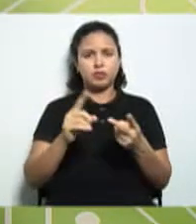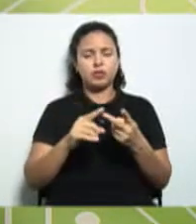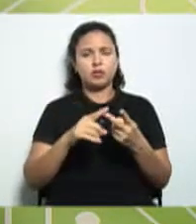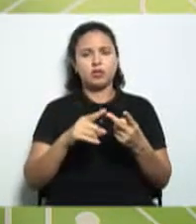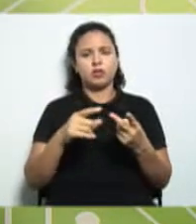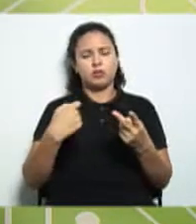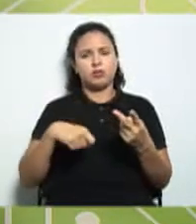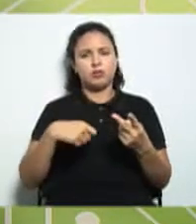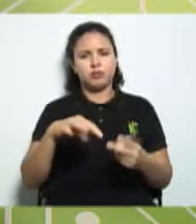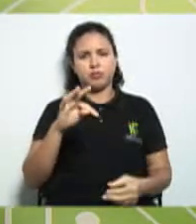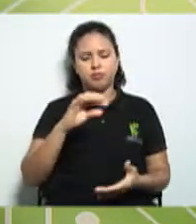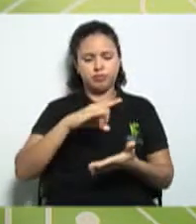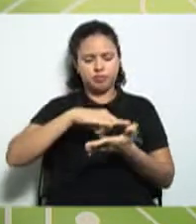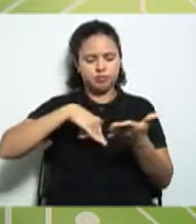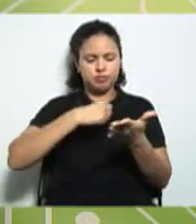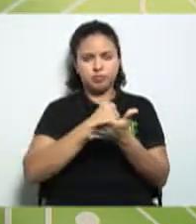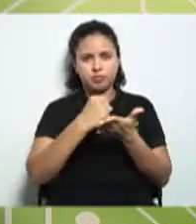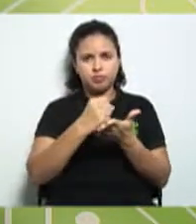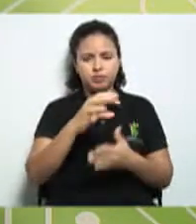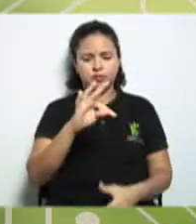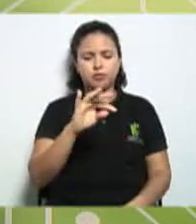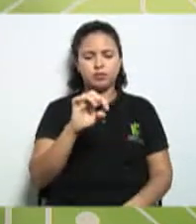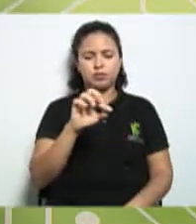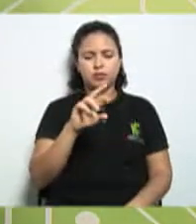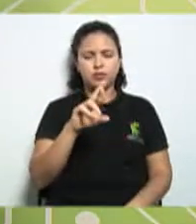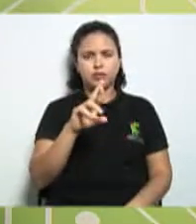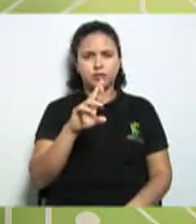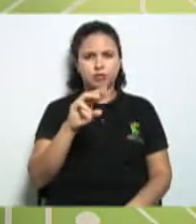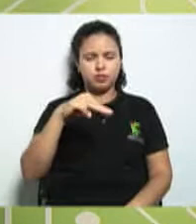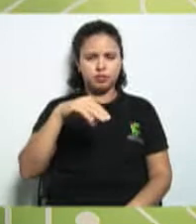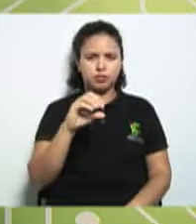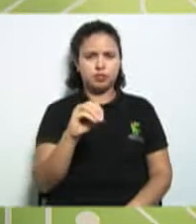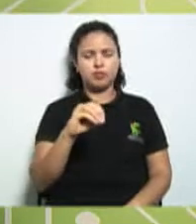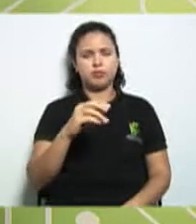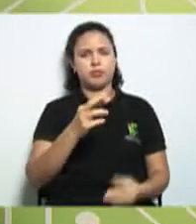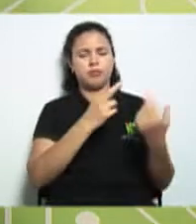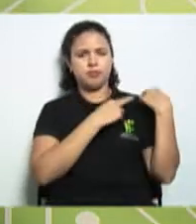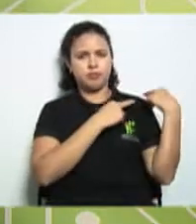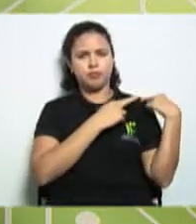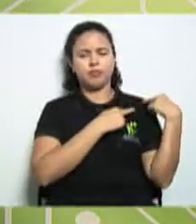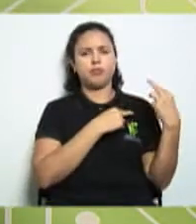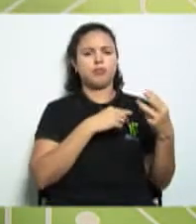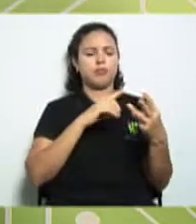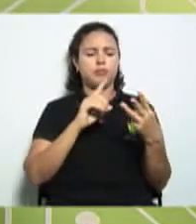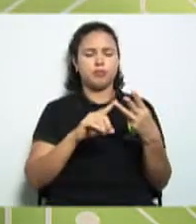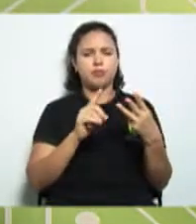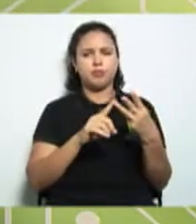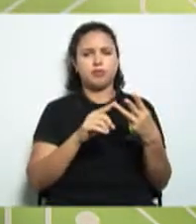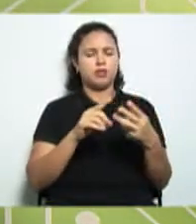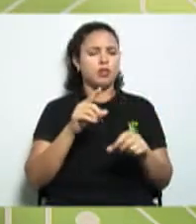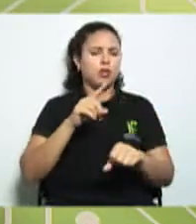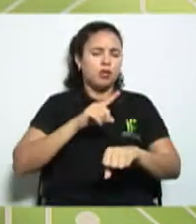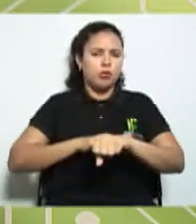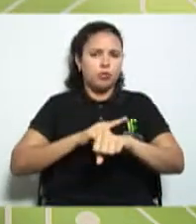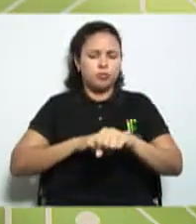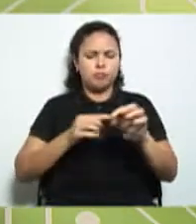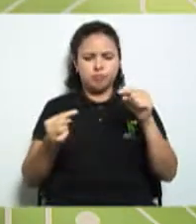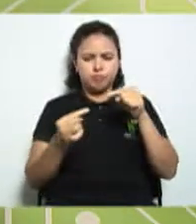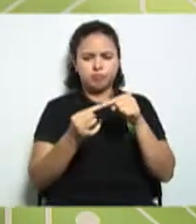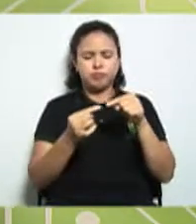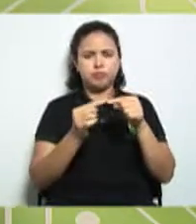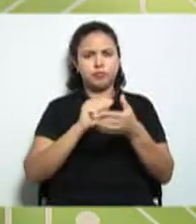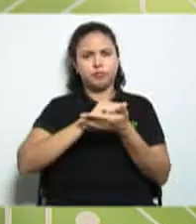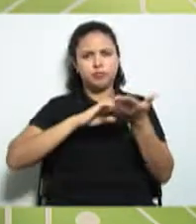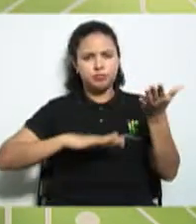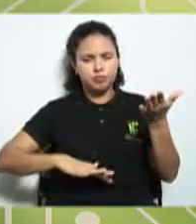termo de compromisso e eu preciso também da compatibilidade das atividades. Então, vocês lembram que nós perguntamos,